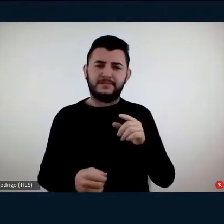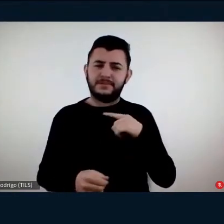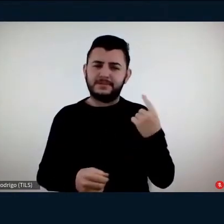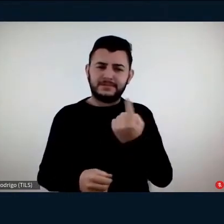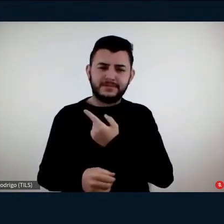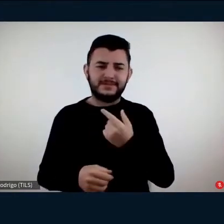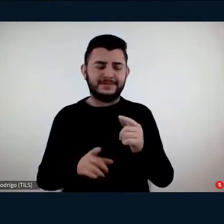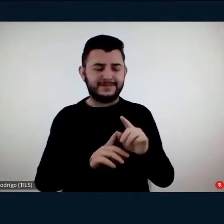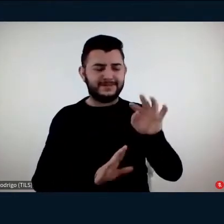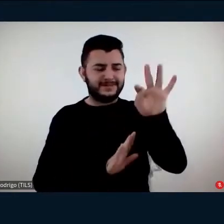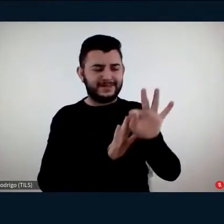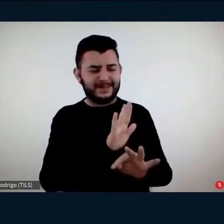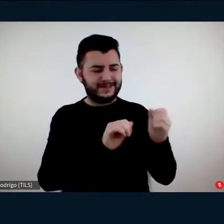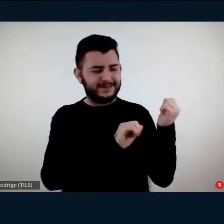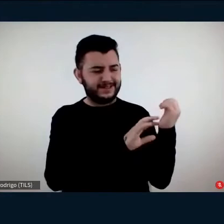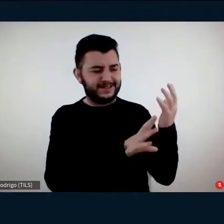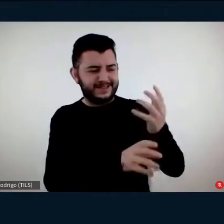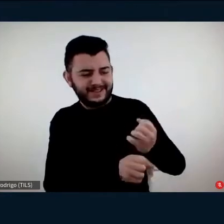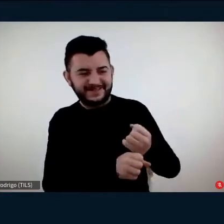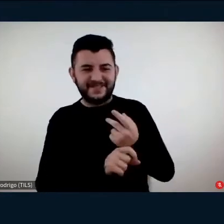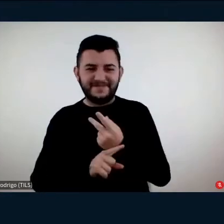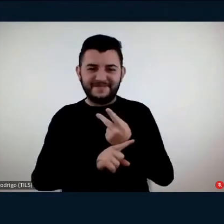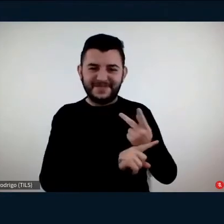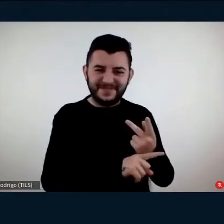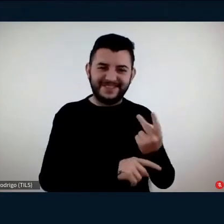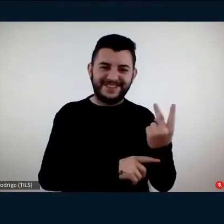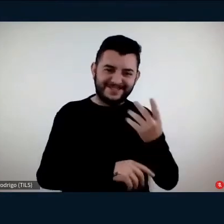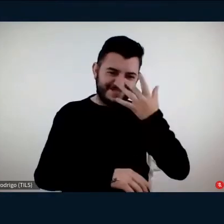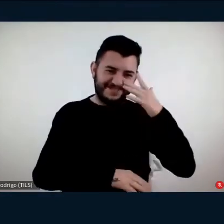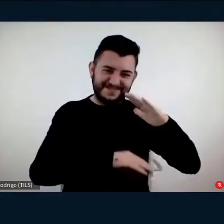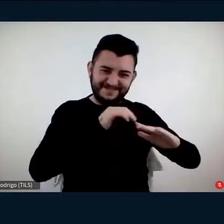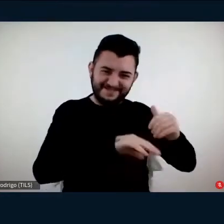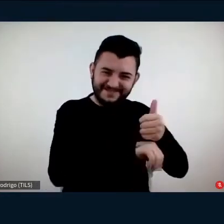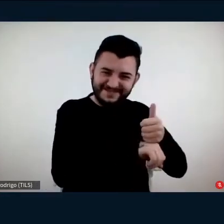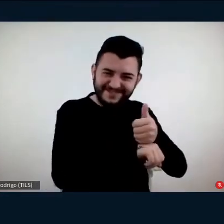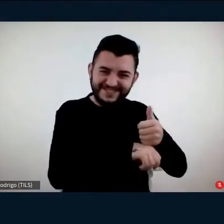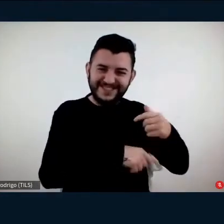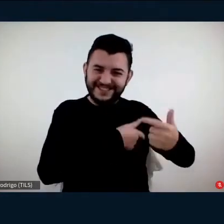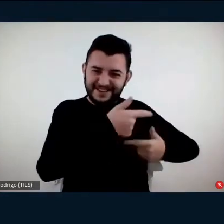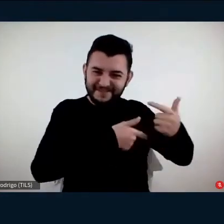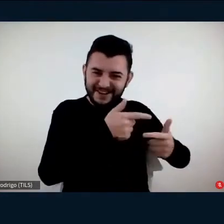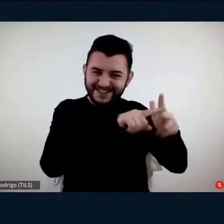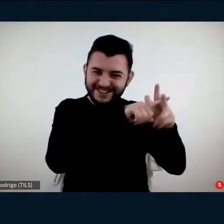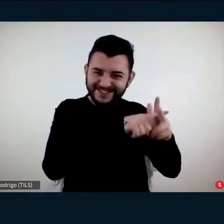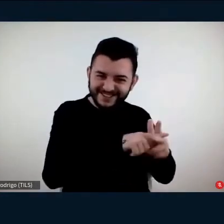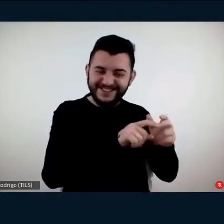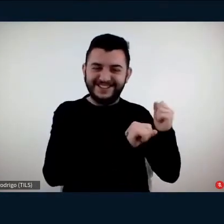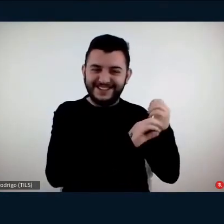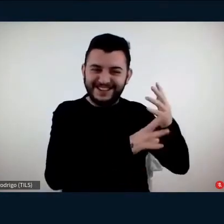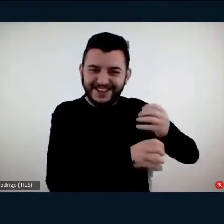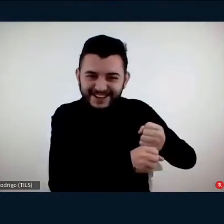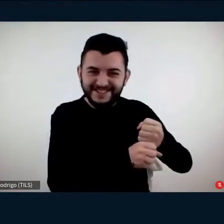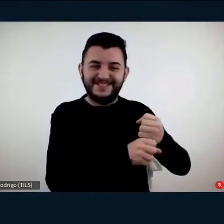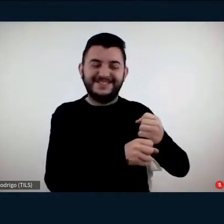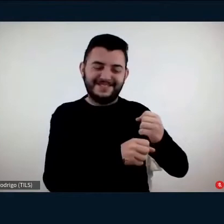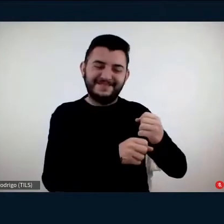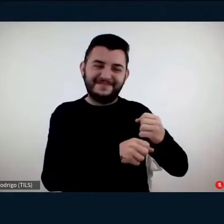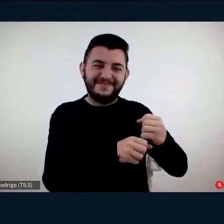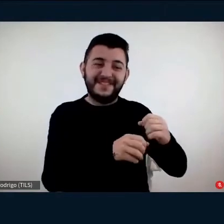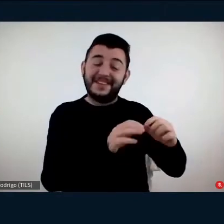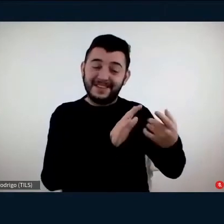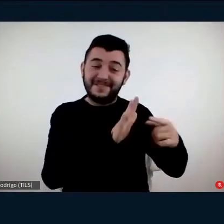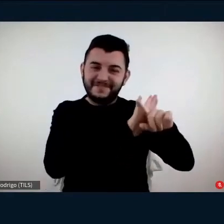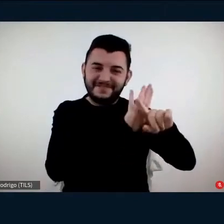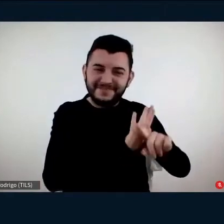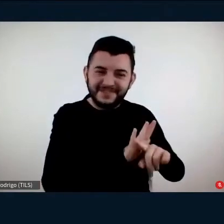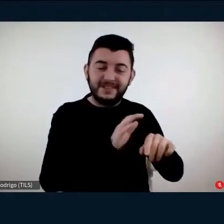revisão, né? Eu passei por dois revisores, outros leitores fizeram, mas algumas coisas passam. Então, sobre a forma do texto, eu vou ter mais